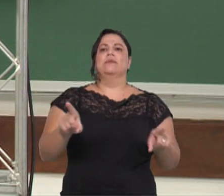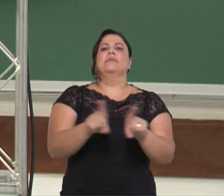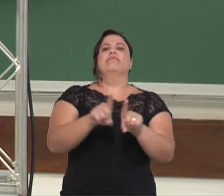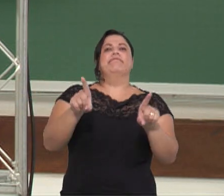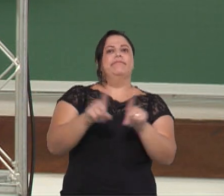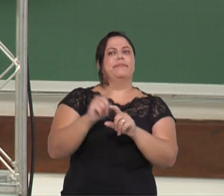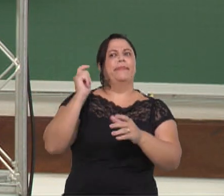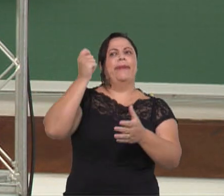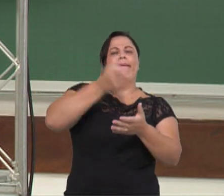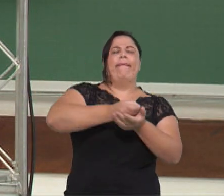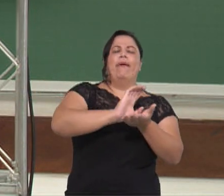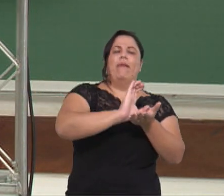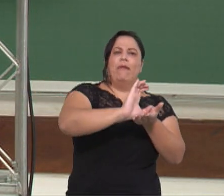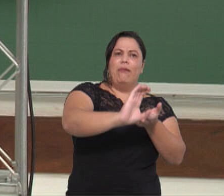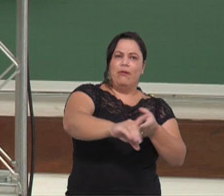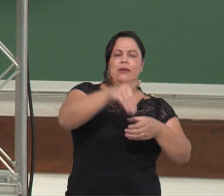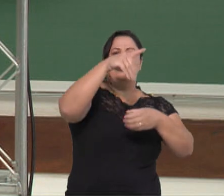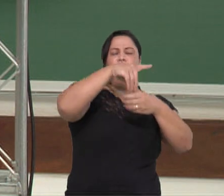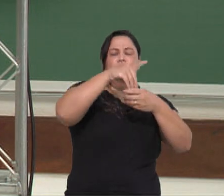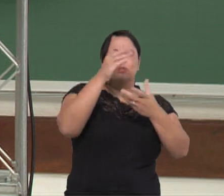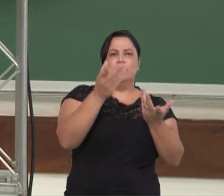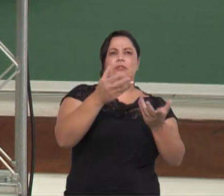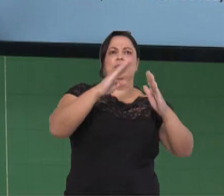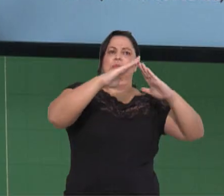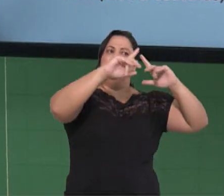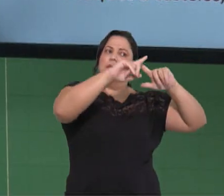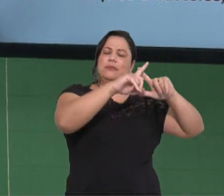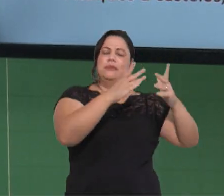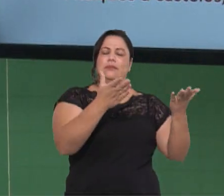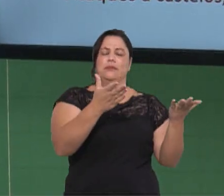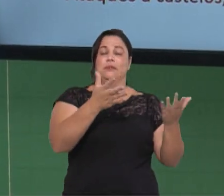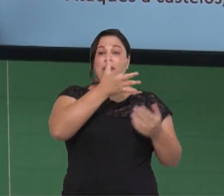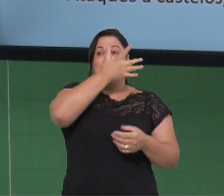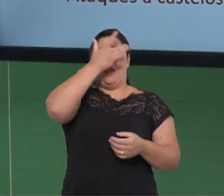clero. Essas pessoas agora vão começar a atacar